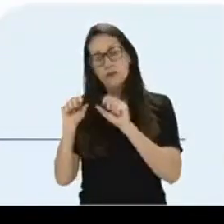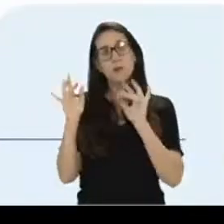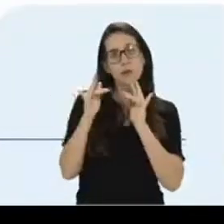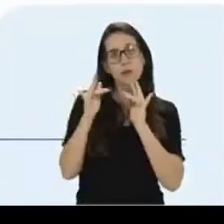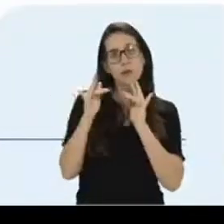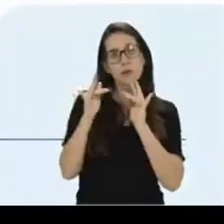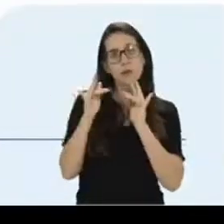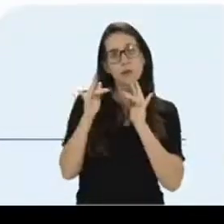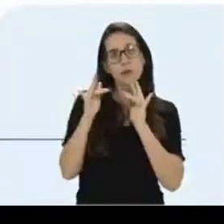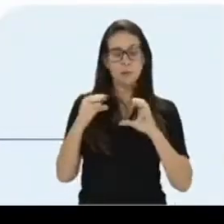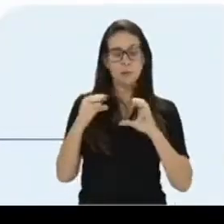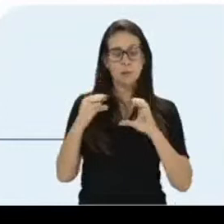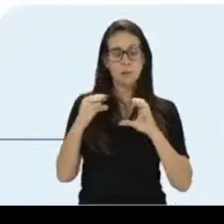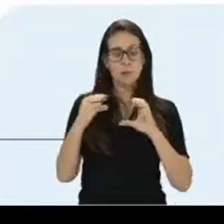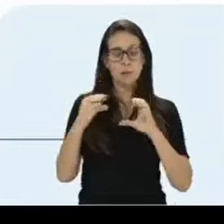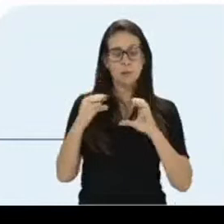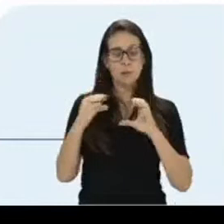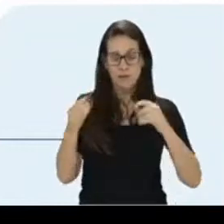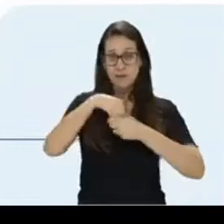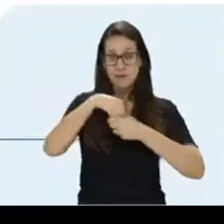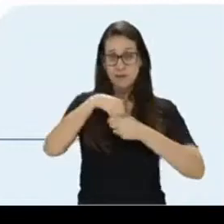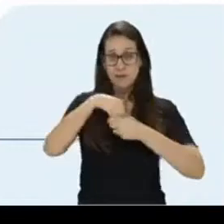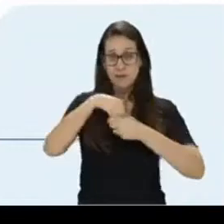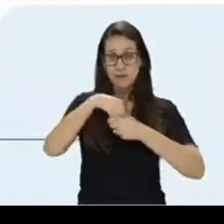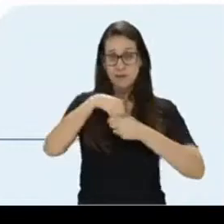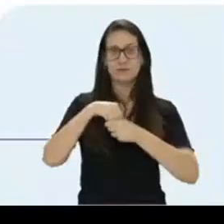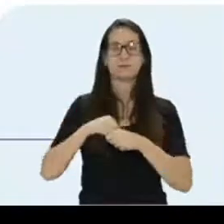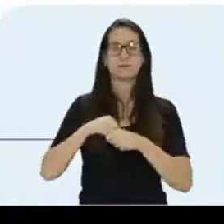meio intracelular, onde eu vou ter ali a presença